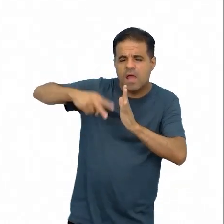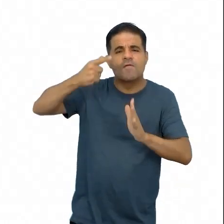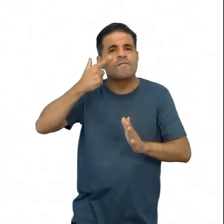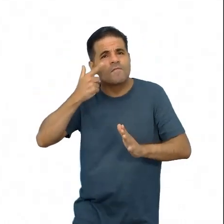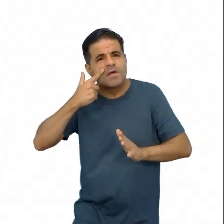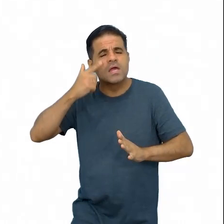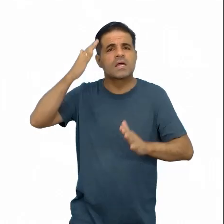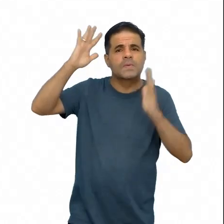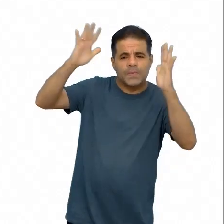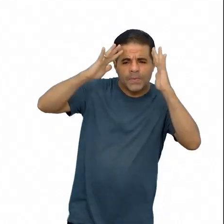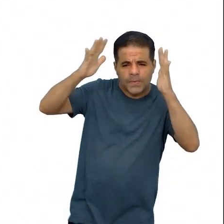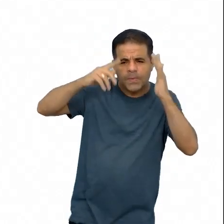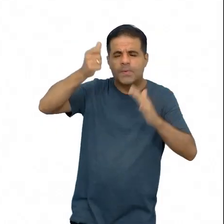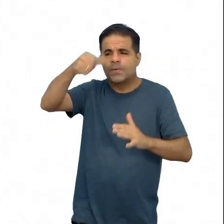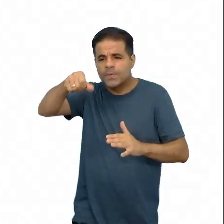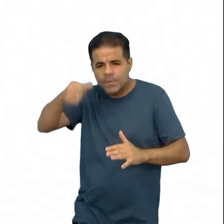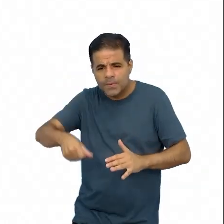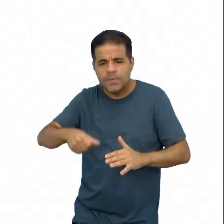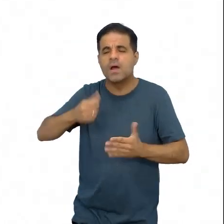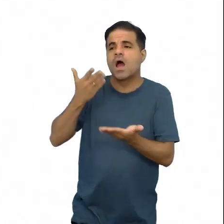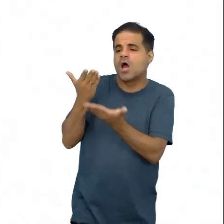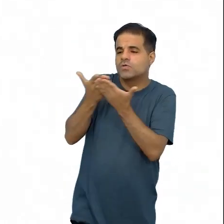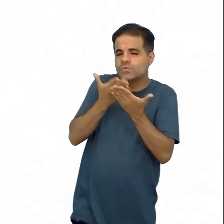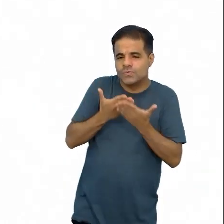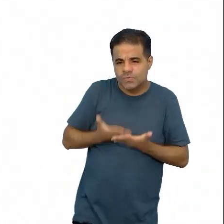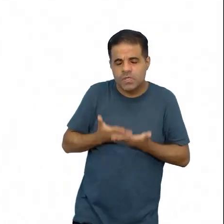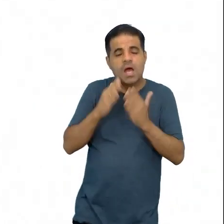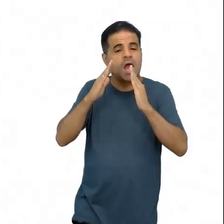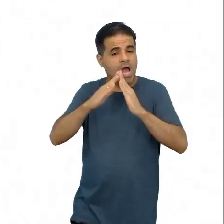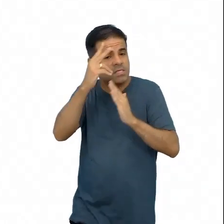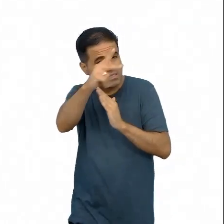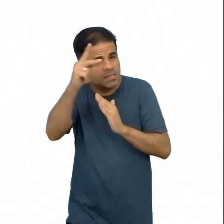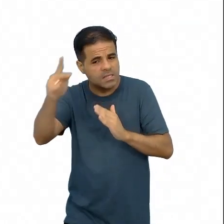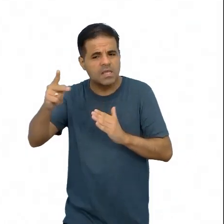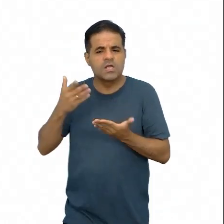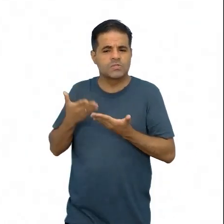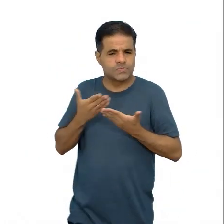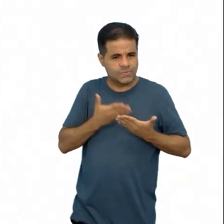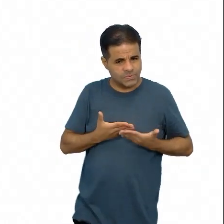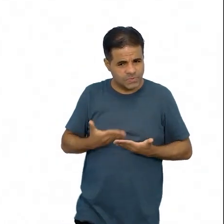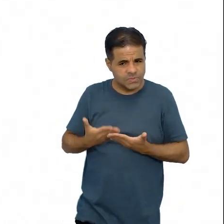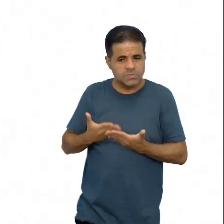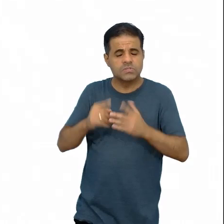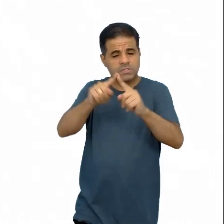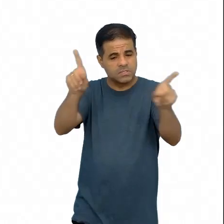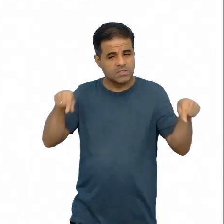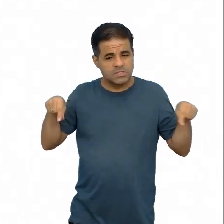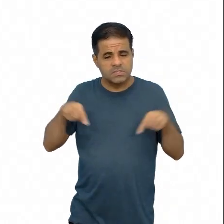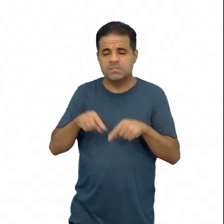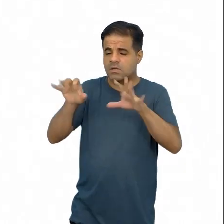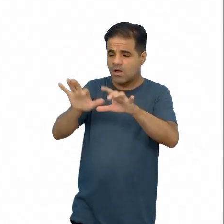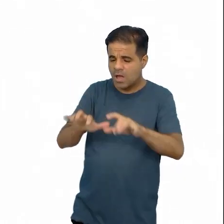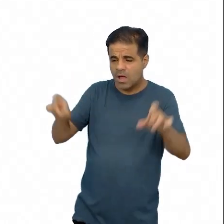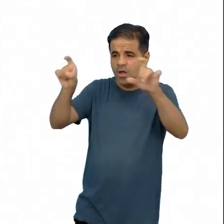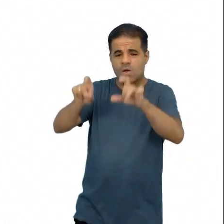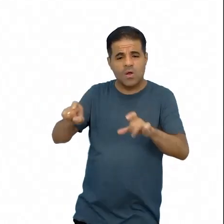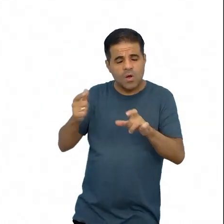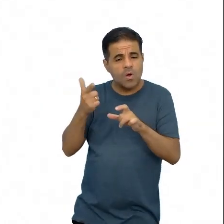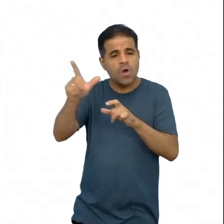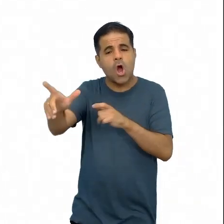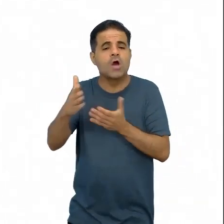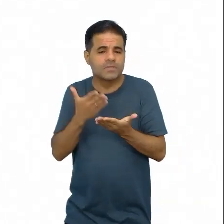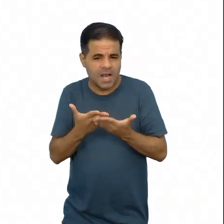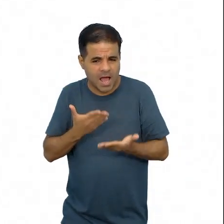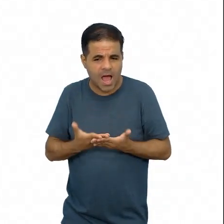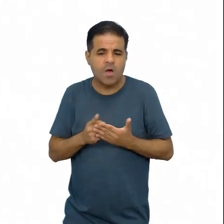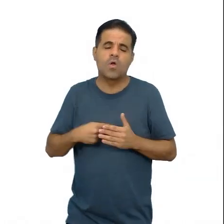verem, para eles discutirem material. Eles vão estar estudando isso na casa deles, vão estar estudando isso talvez na sala de informática, talvez numa outra aula